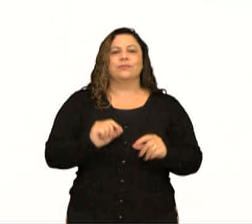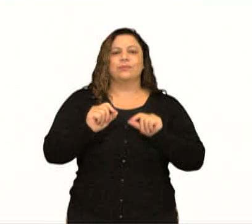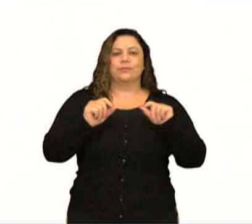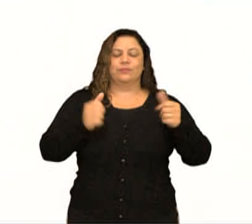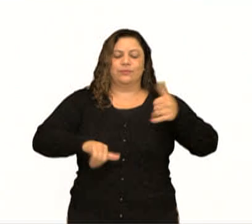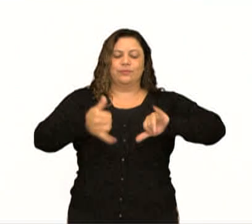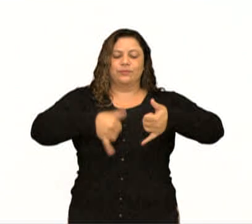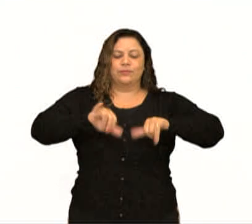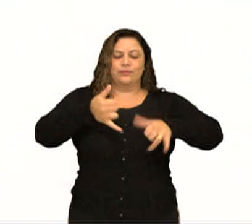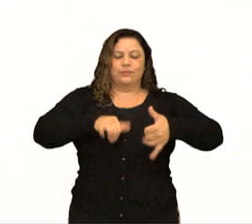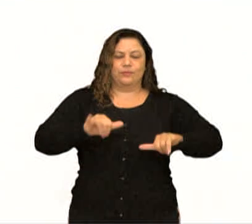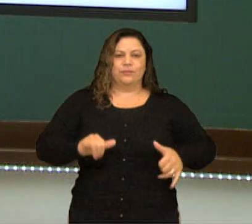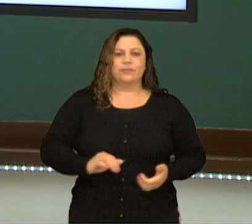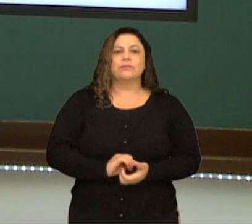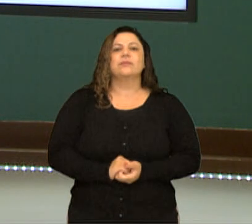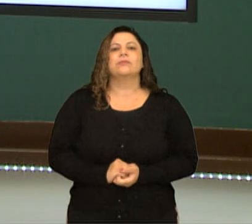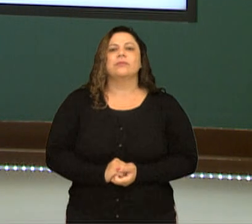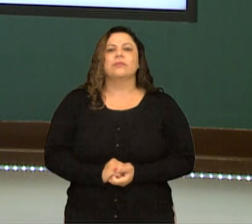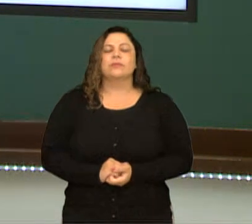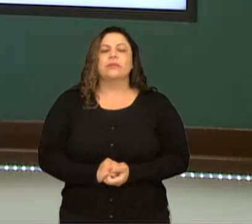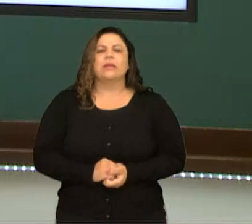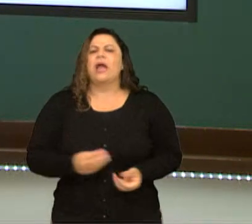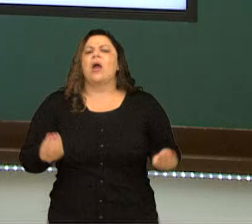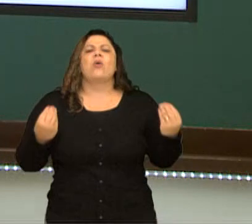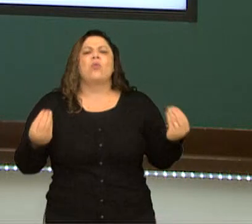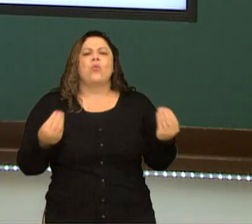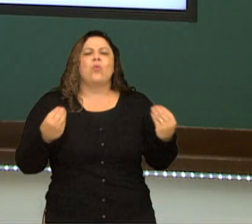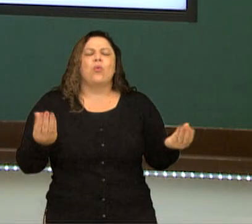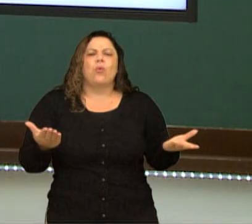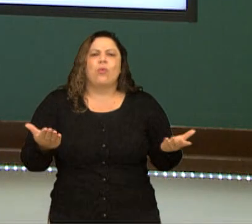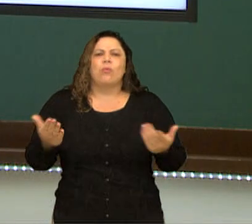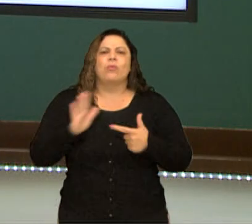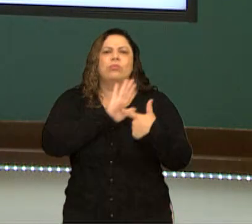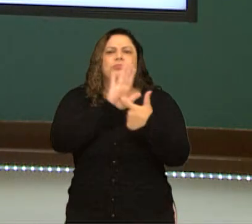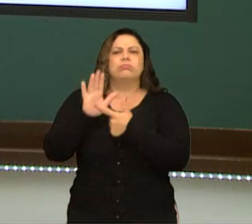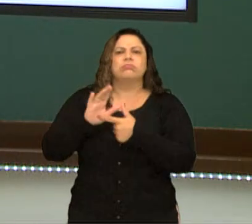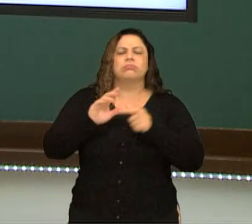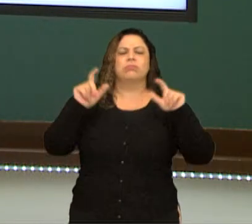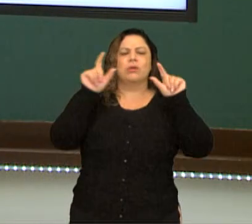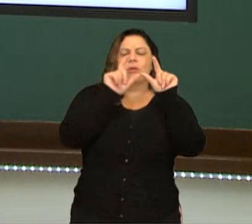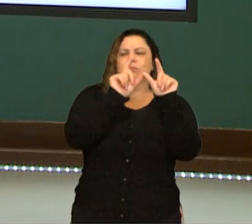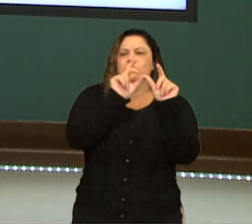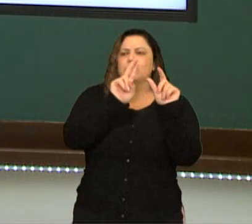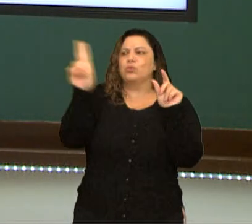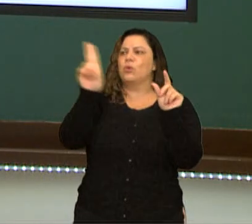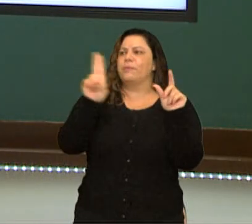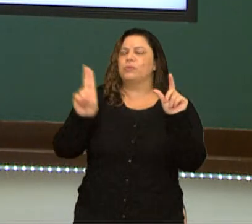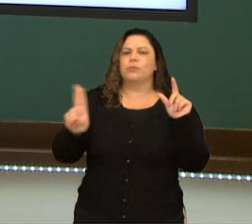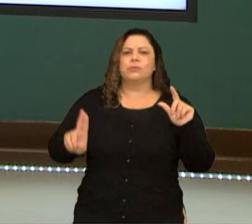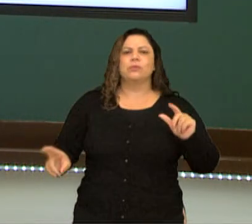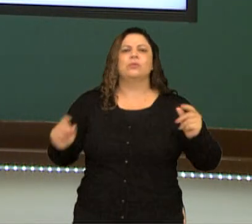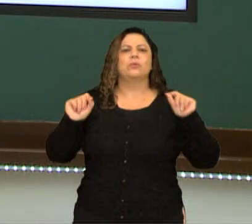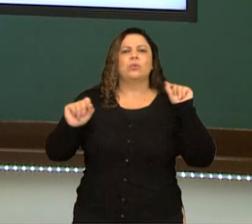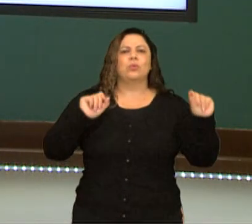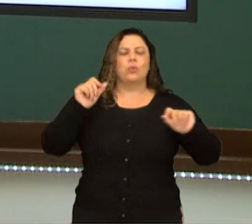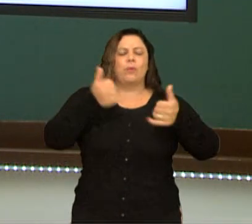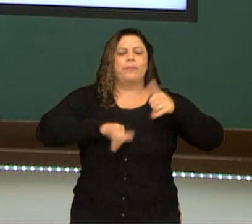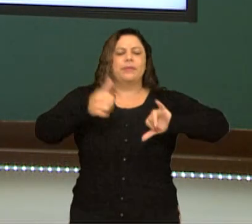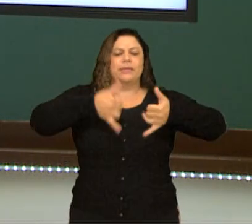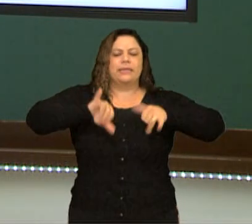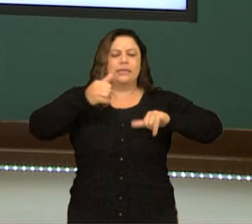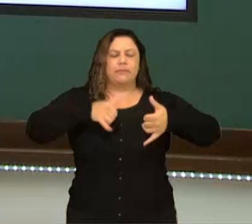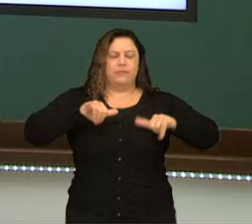química enol. Como nós vamos nomear as substâncias químicas enol,